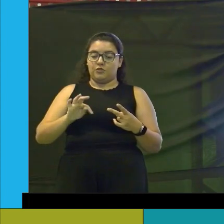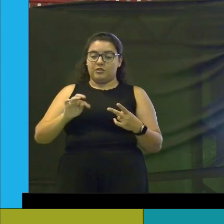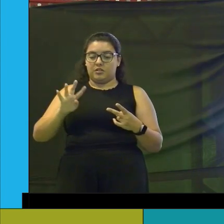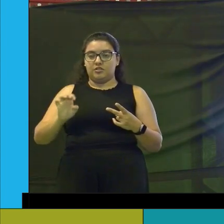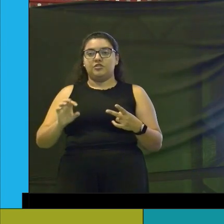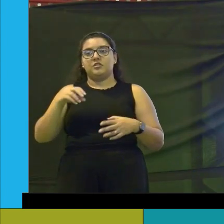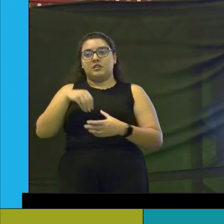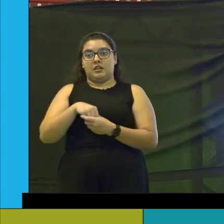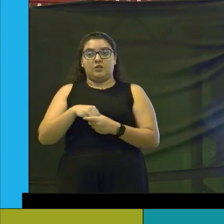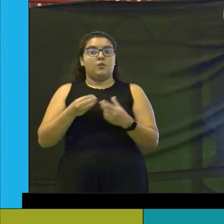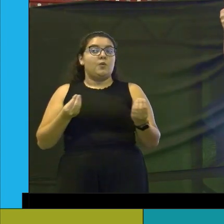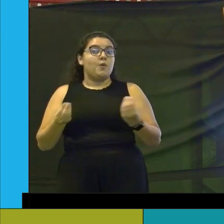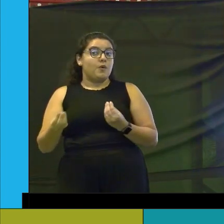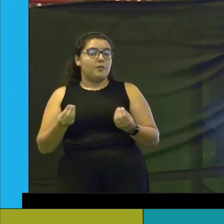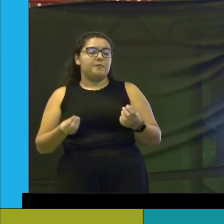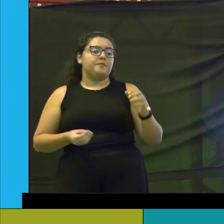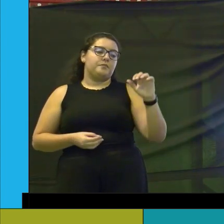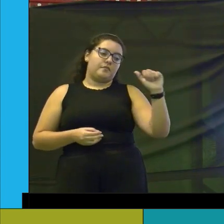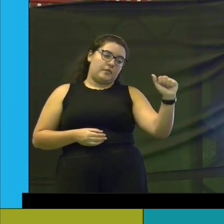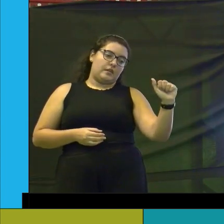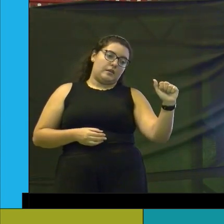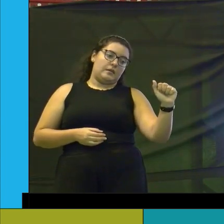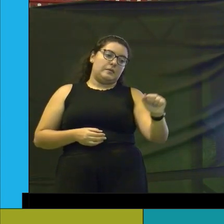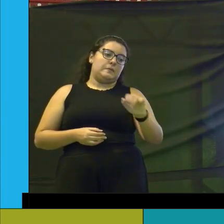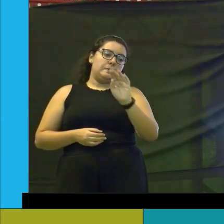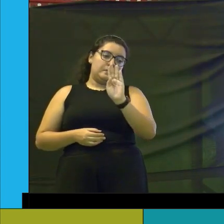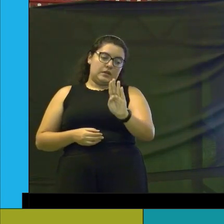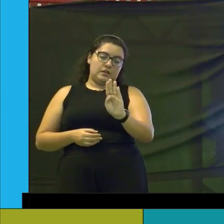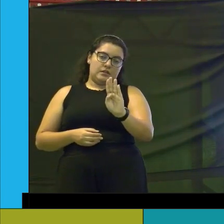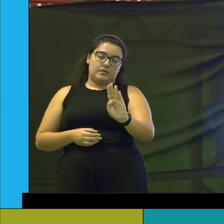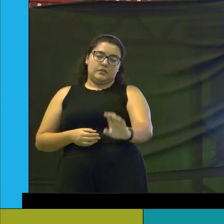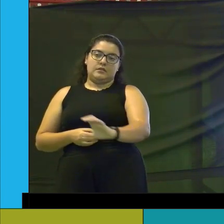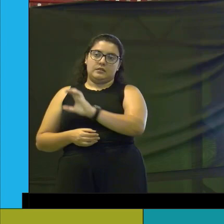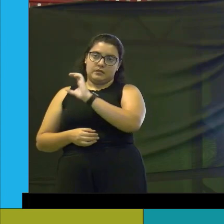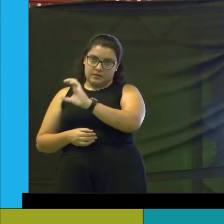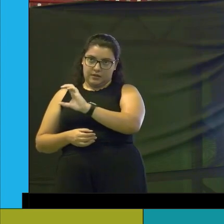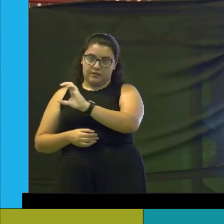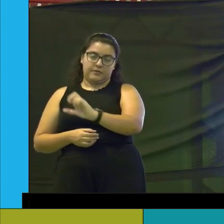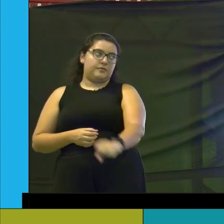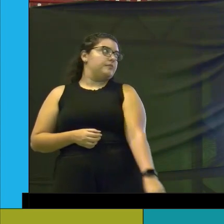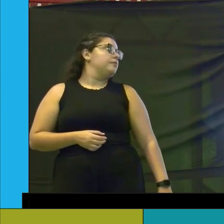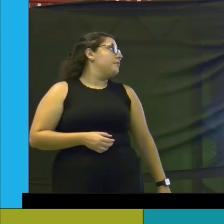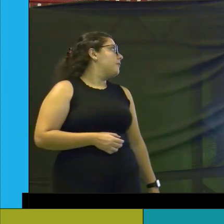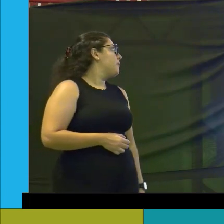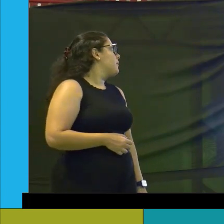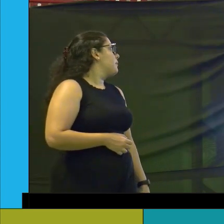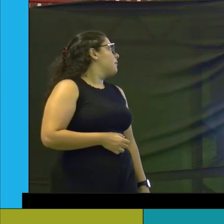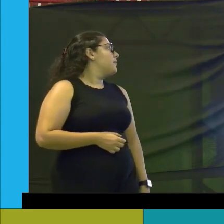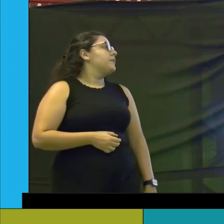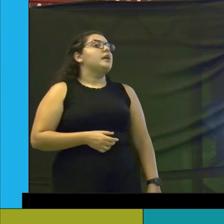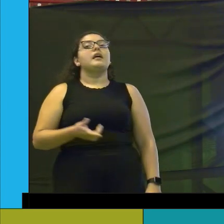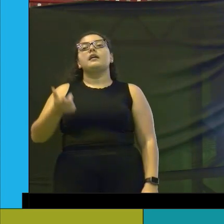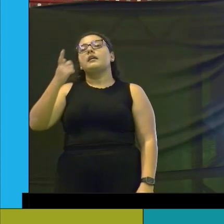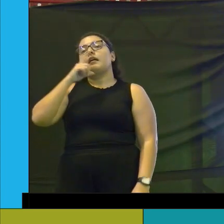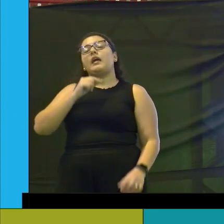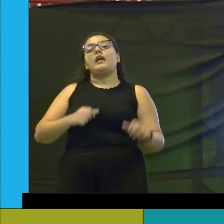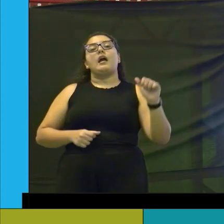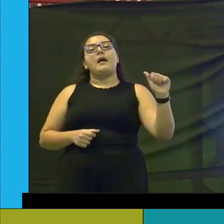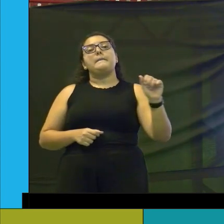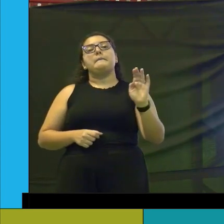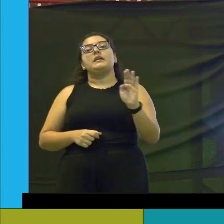grau? A, o B e o C. Quem é que está fazendo o papel do A, do B e do